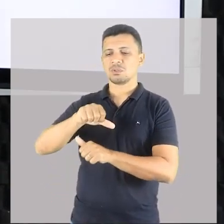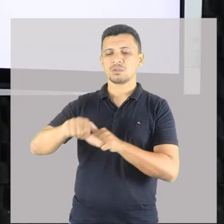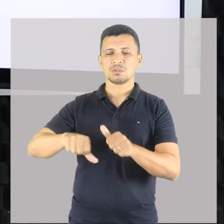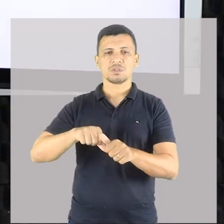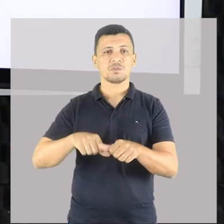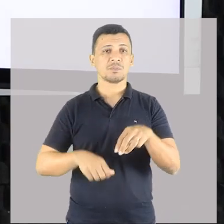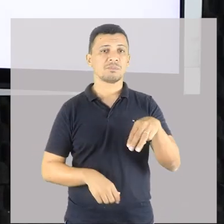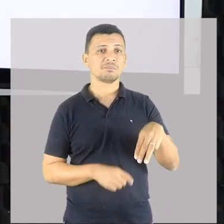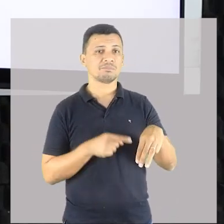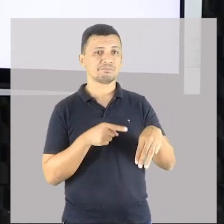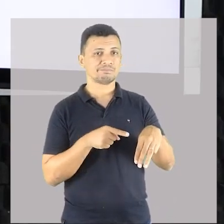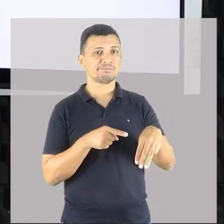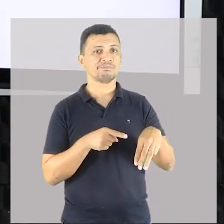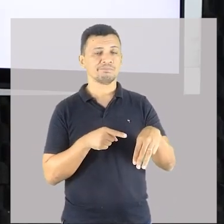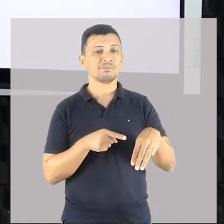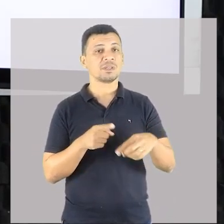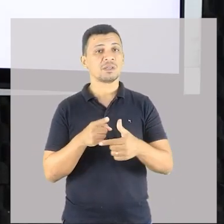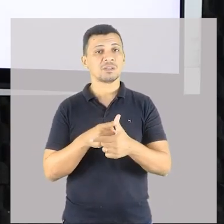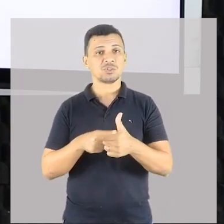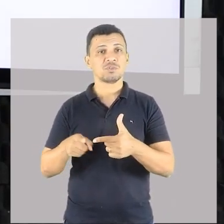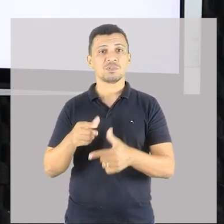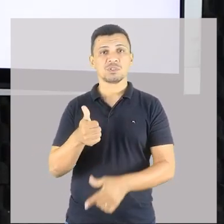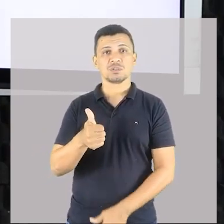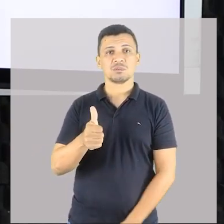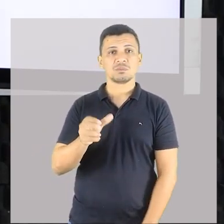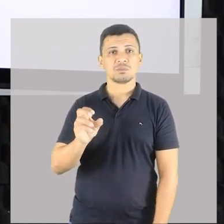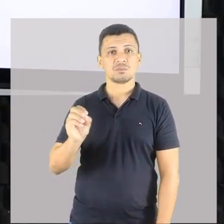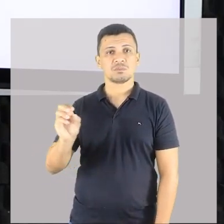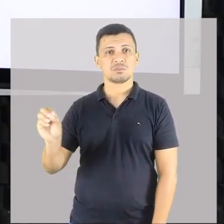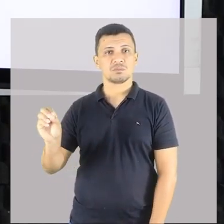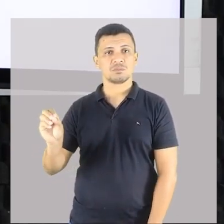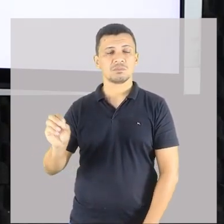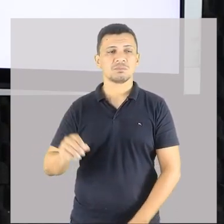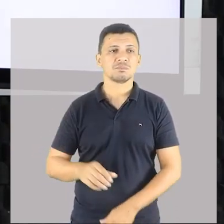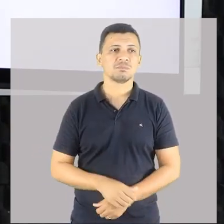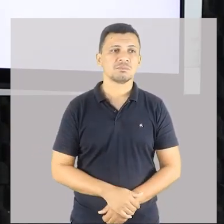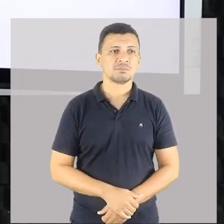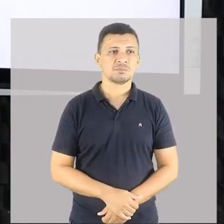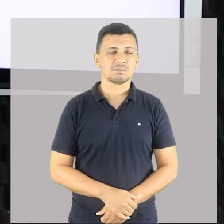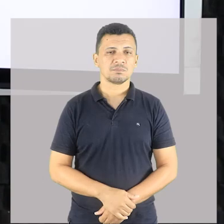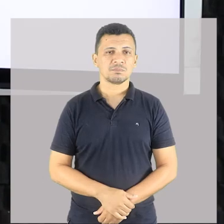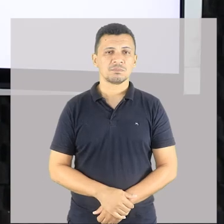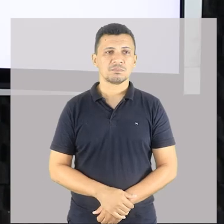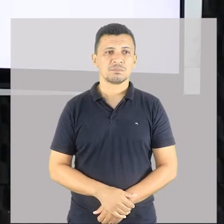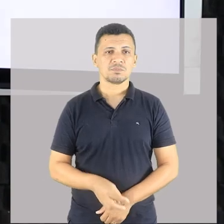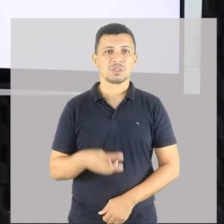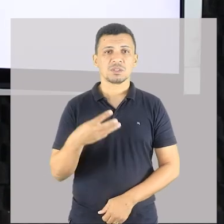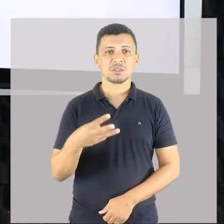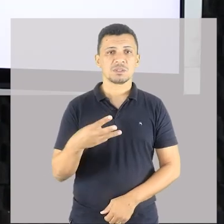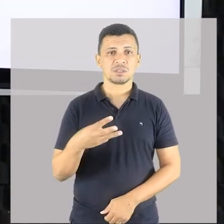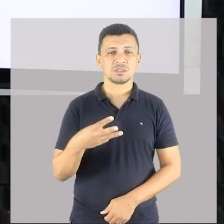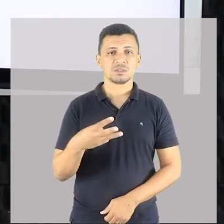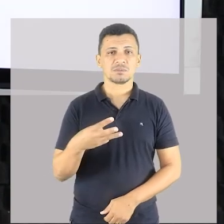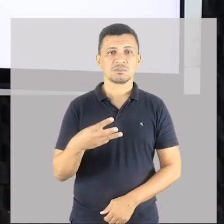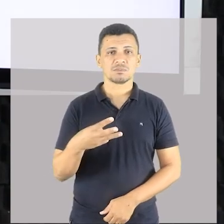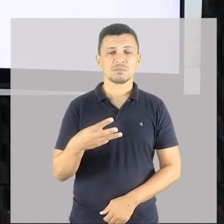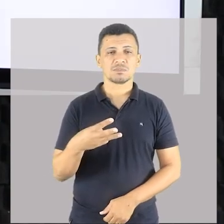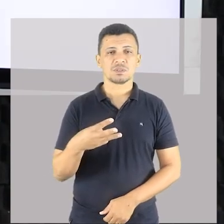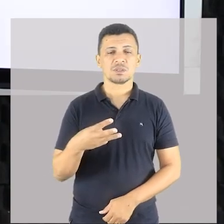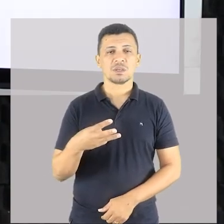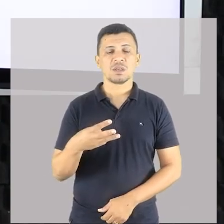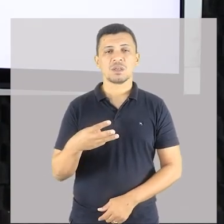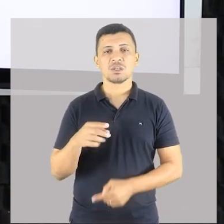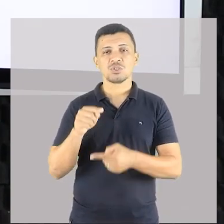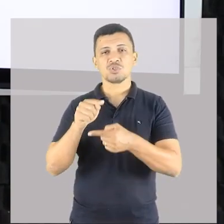para metro. É dividido por 100. Então, ó, 3 centímetros dividido por